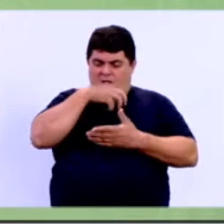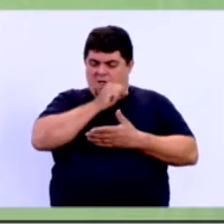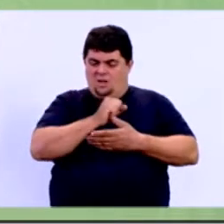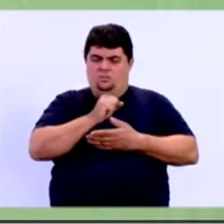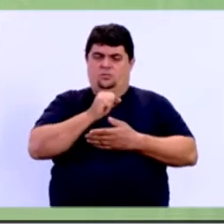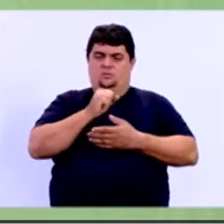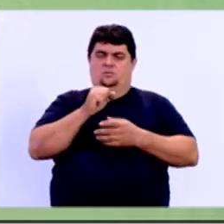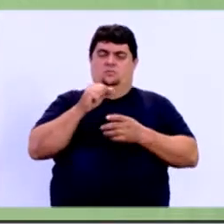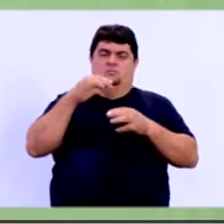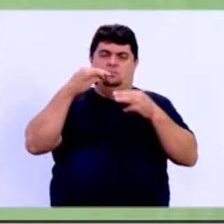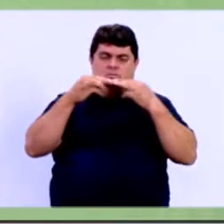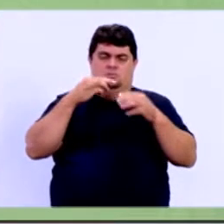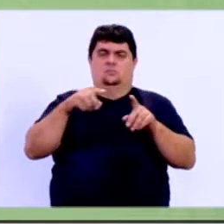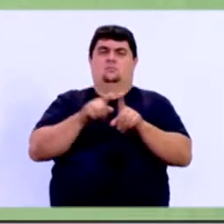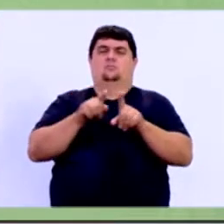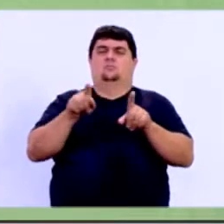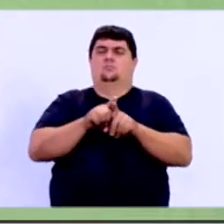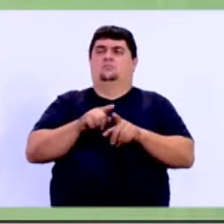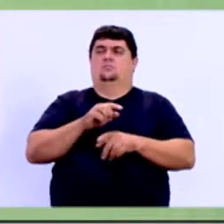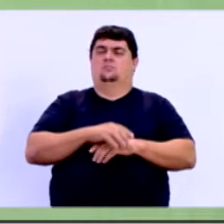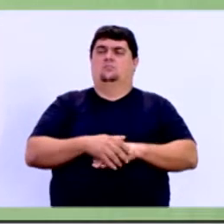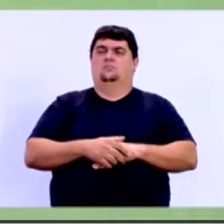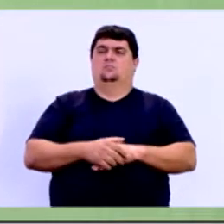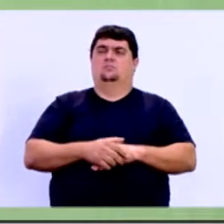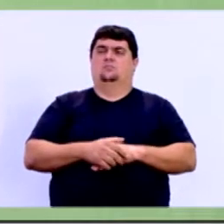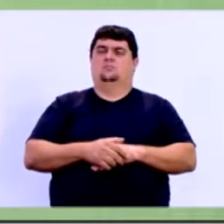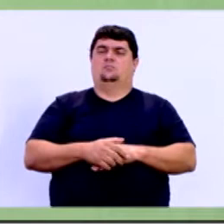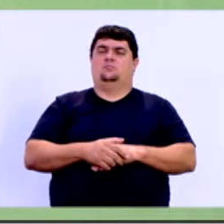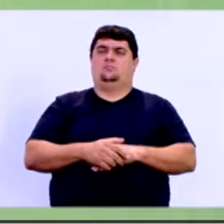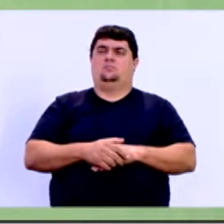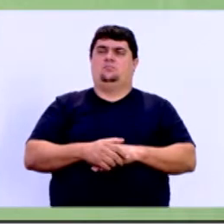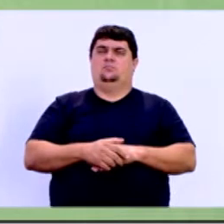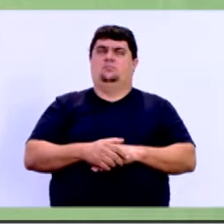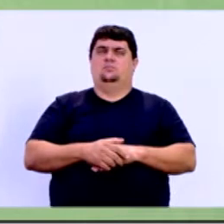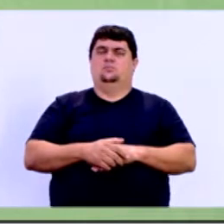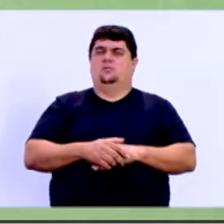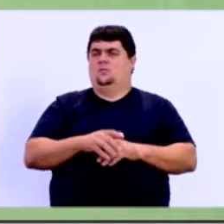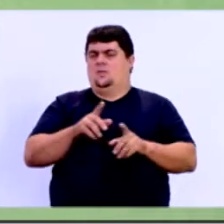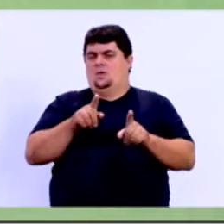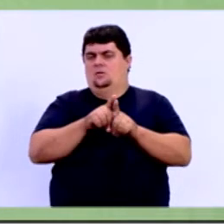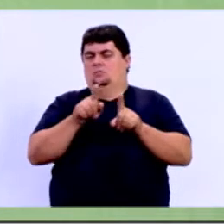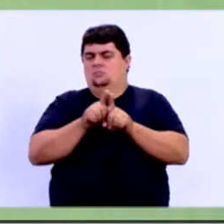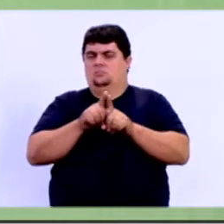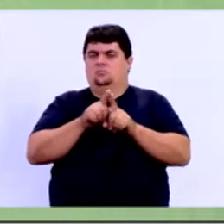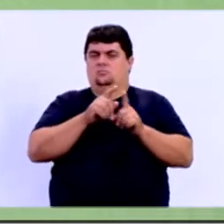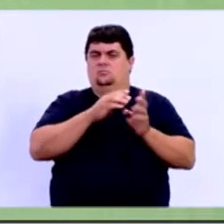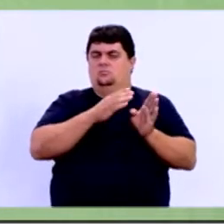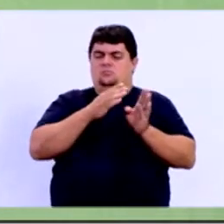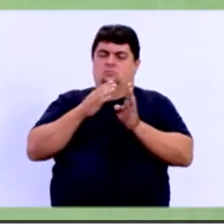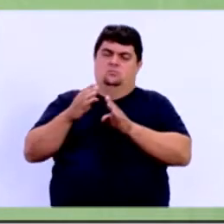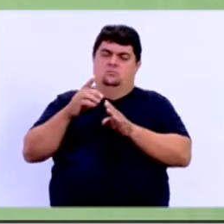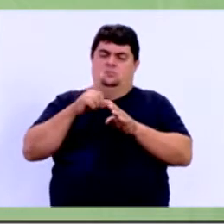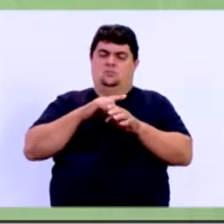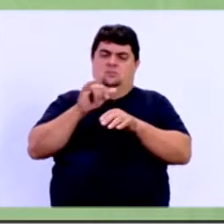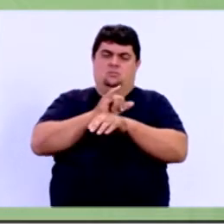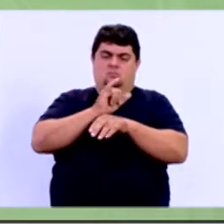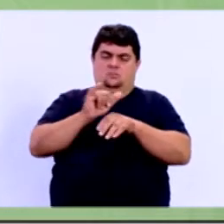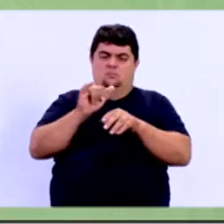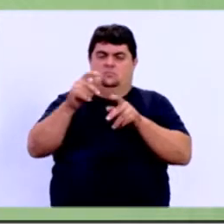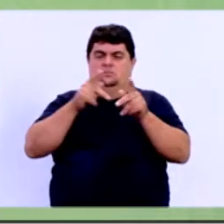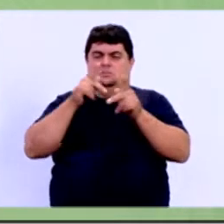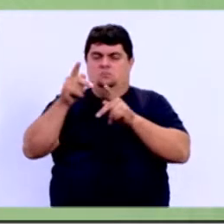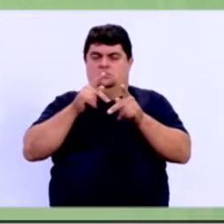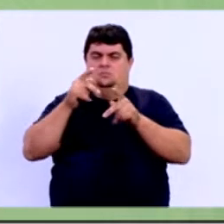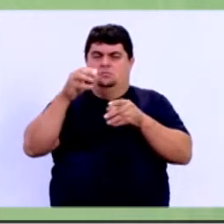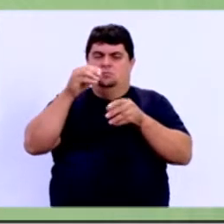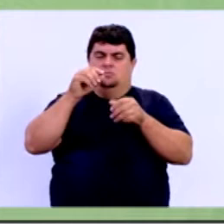nessa metodologia que deve ser desenhada e descrita nesses ajustes que o planejamento estratégico